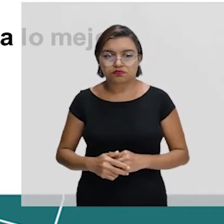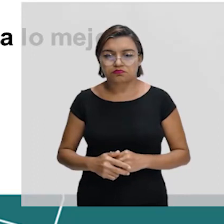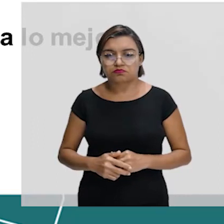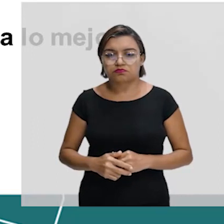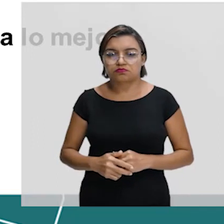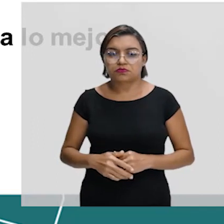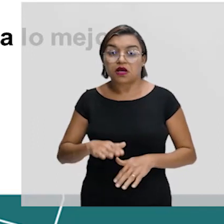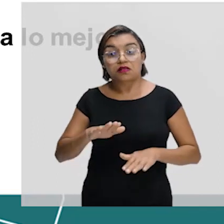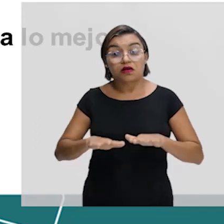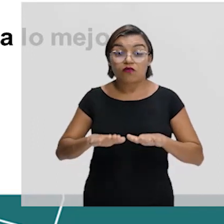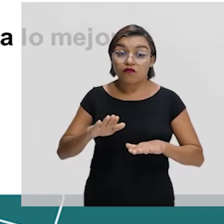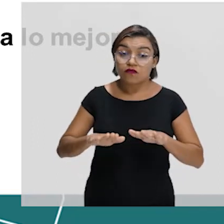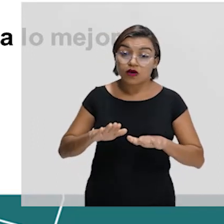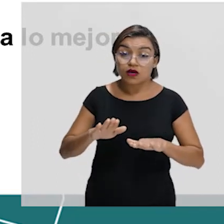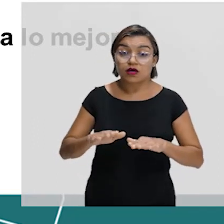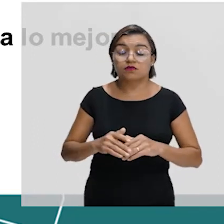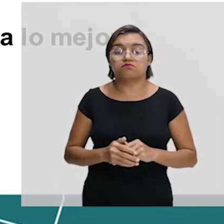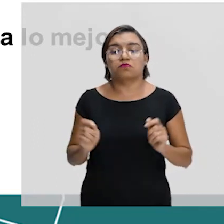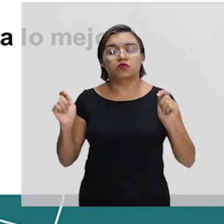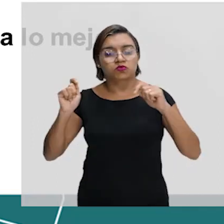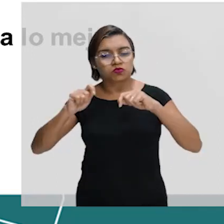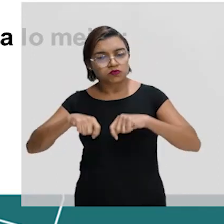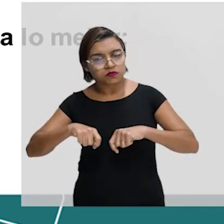talvez, possivelmente,